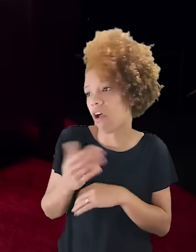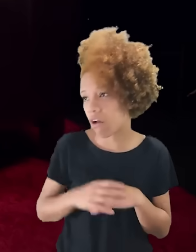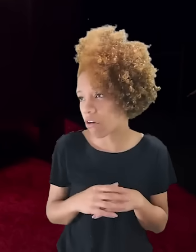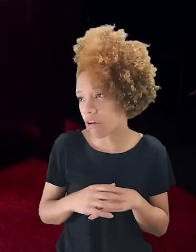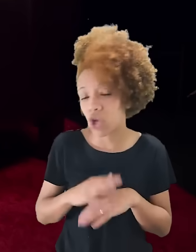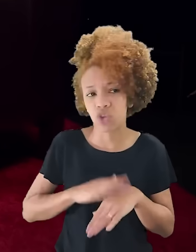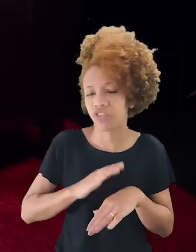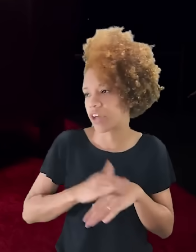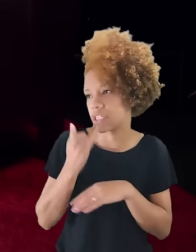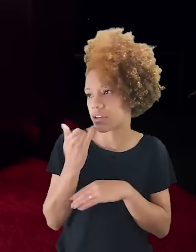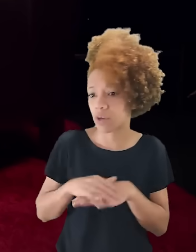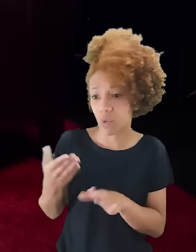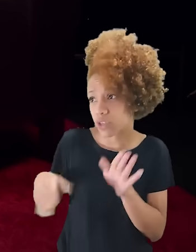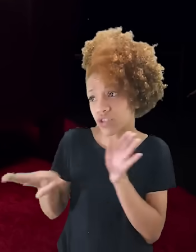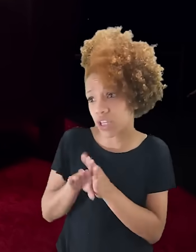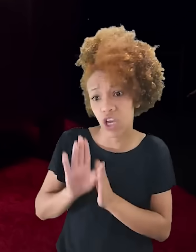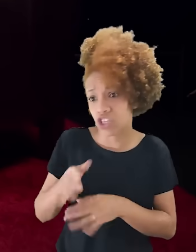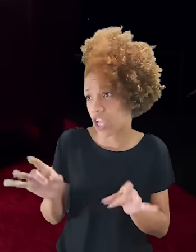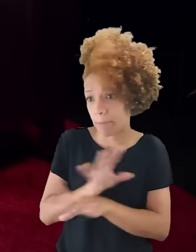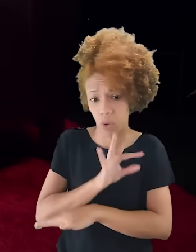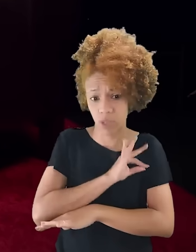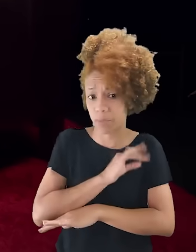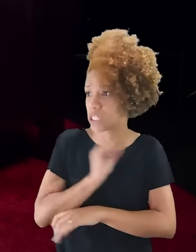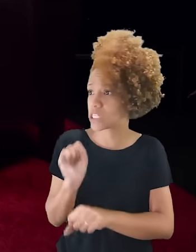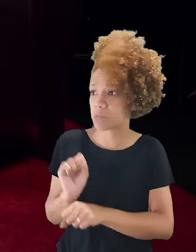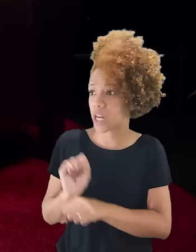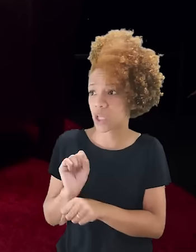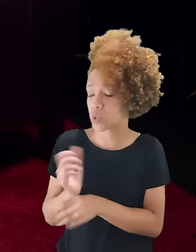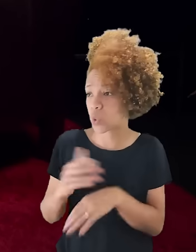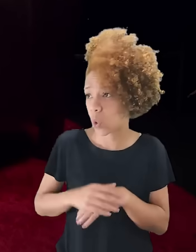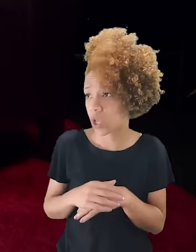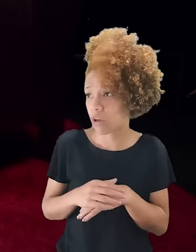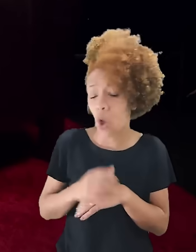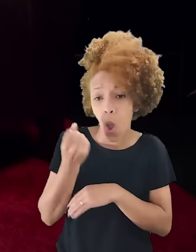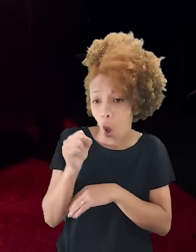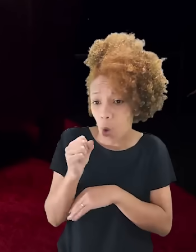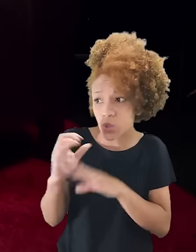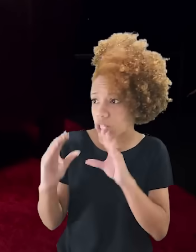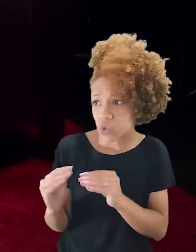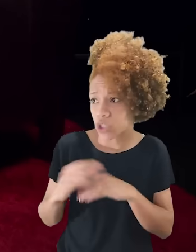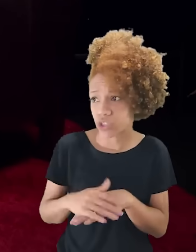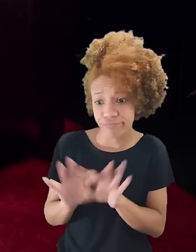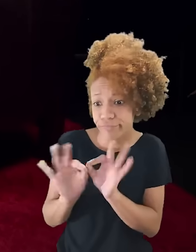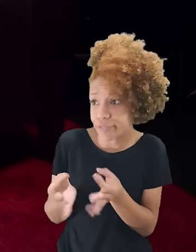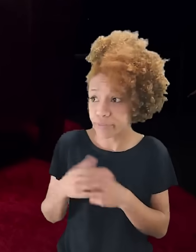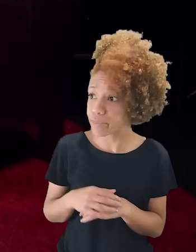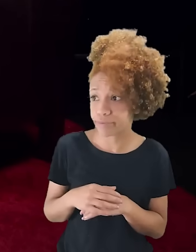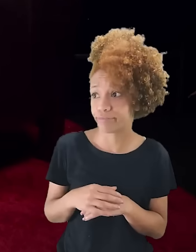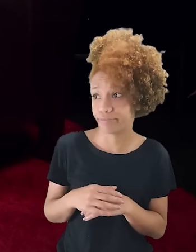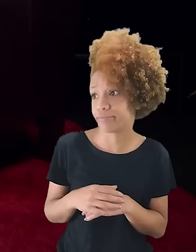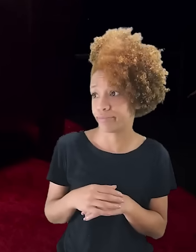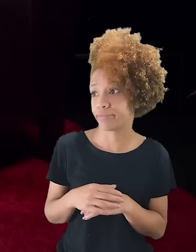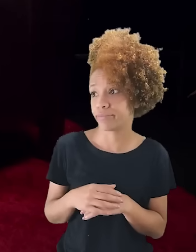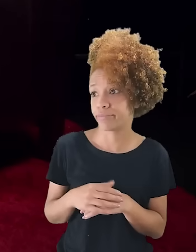porque não não faz ligação quando eu cheguei lá já tava a polícia lá esperando eram umas 8 horas da noite simplesmente